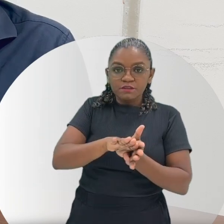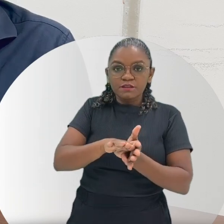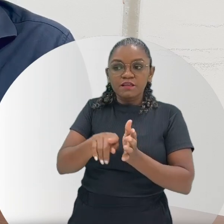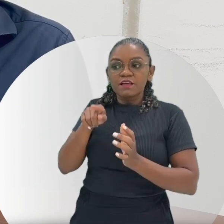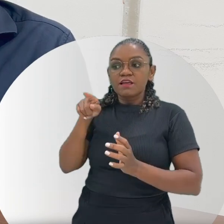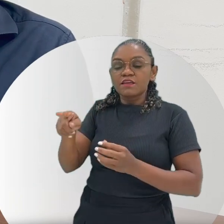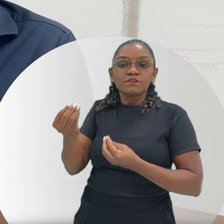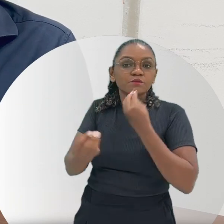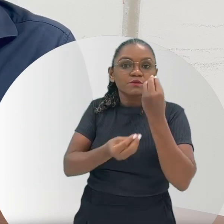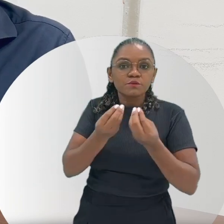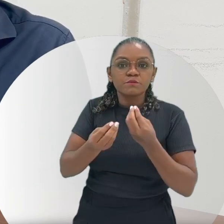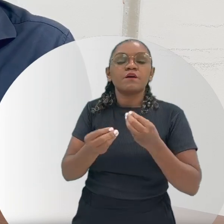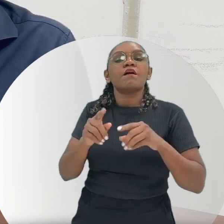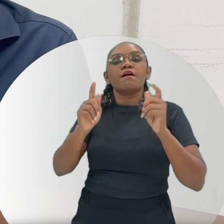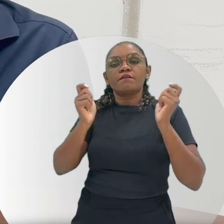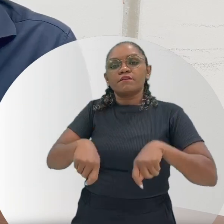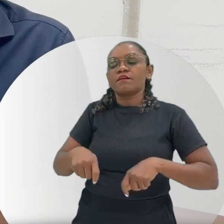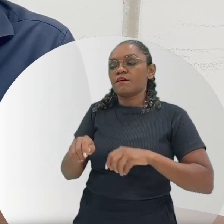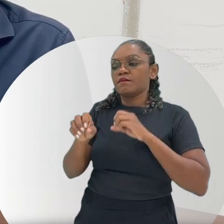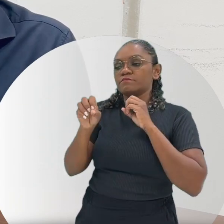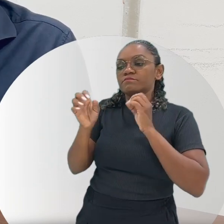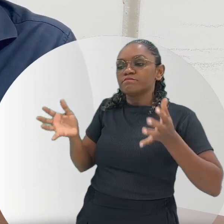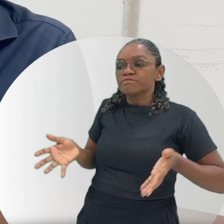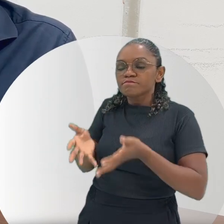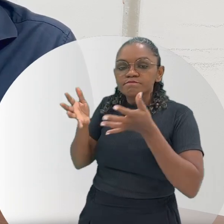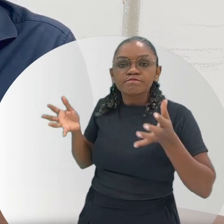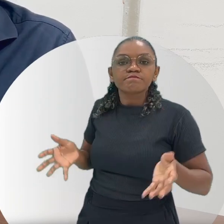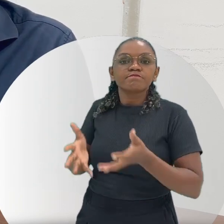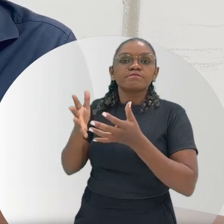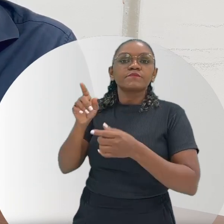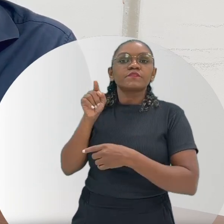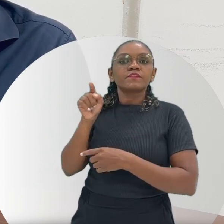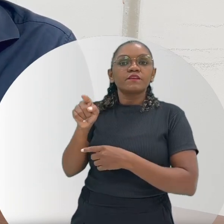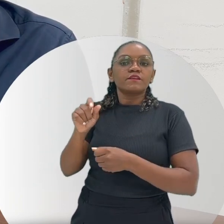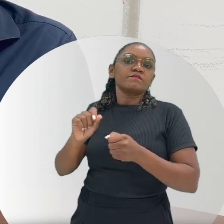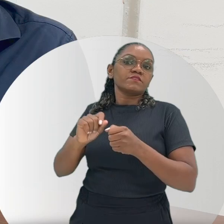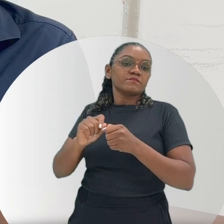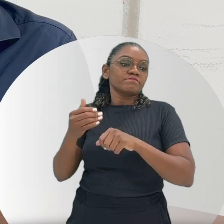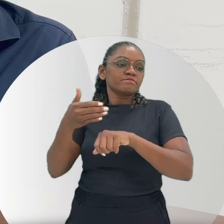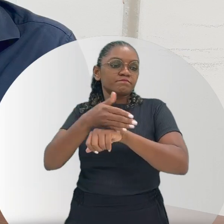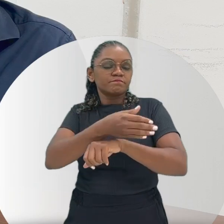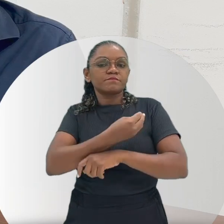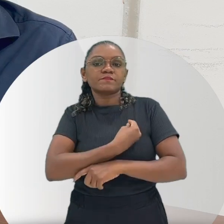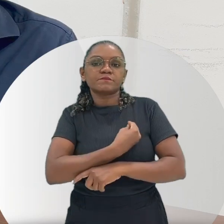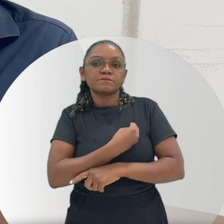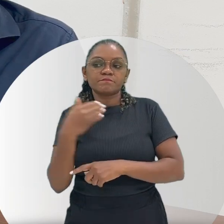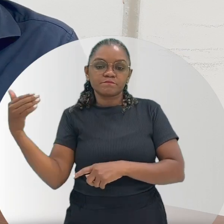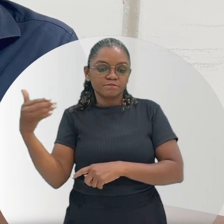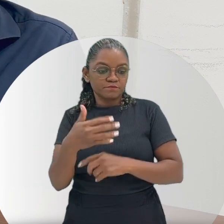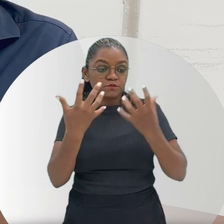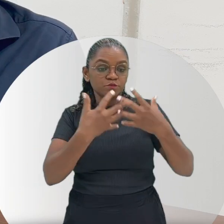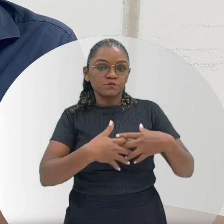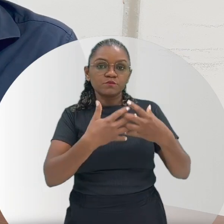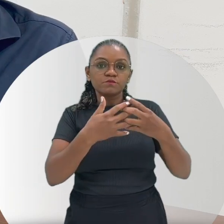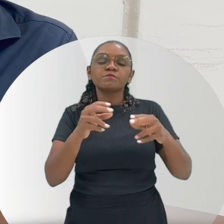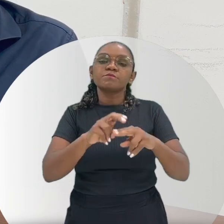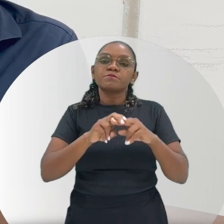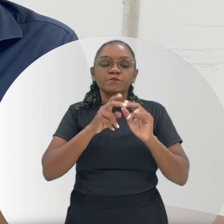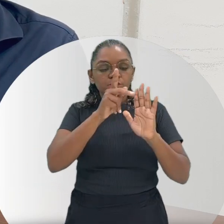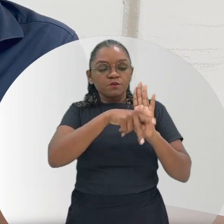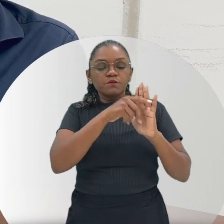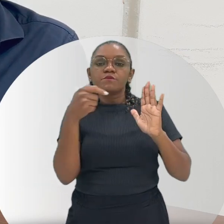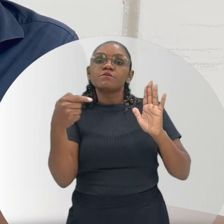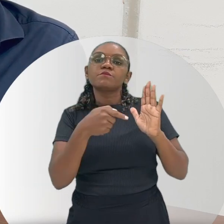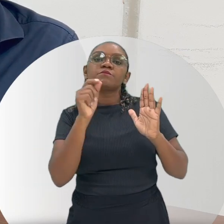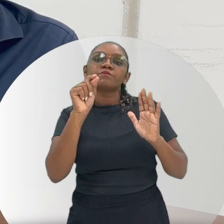pesquisa, incentivado a participar da extensão, além do ensino, que é aquilo que fez com que ele viesse até o IFRO. Então, esse programa, ele